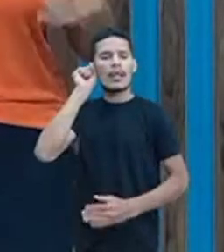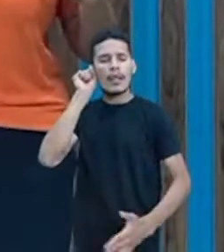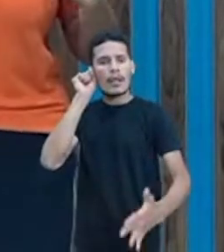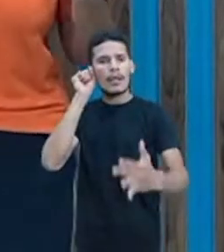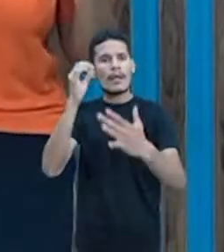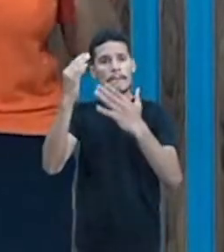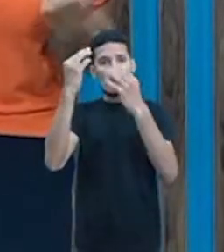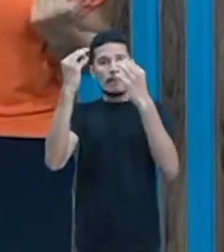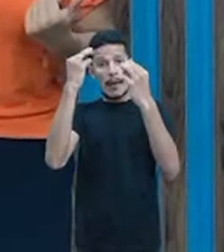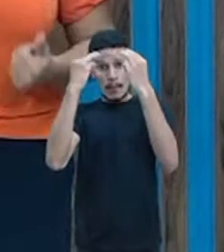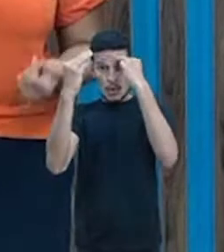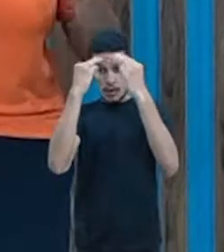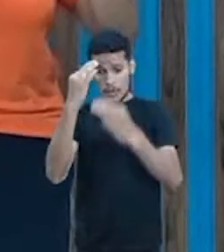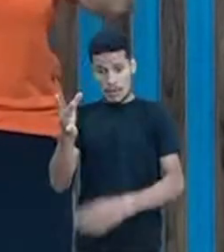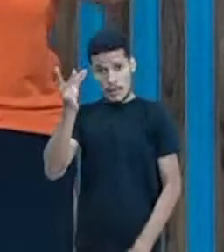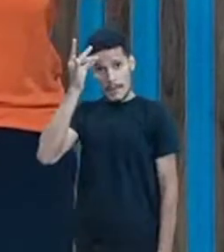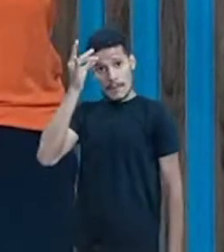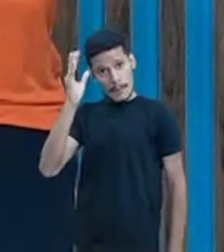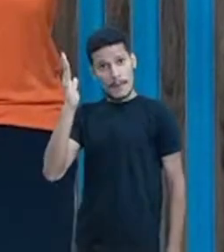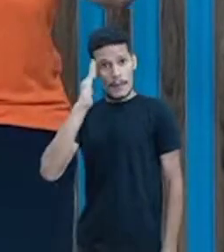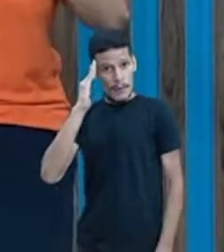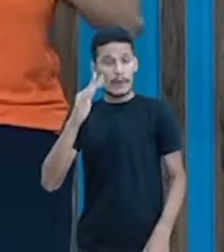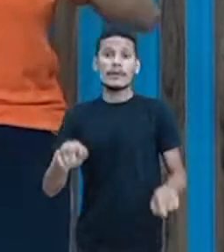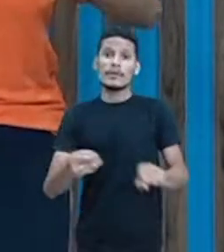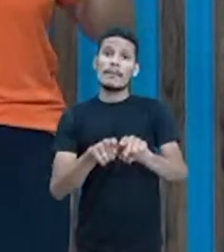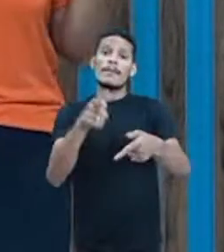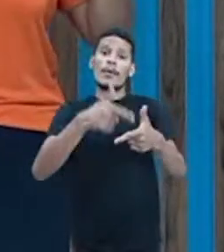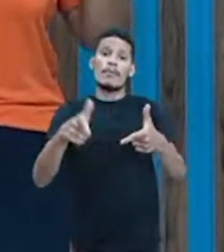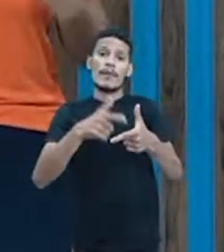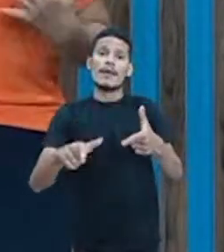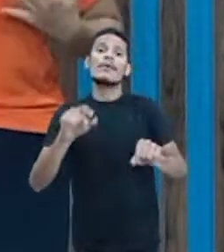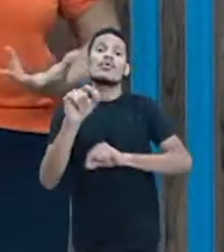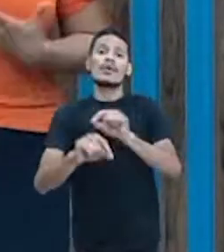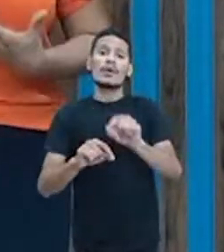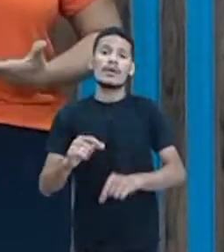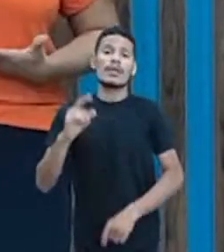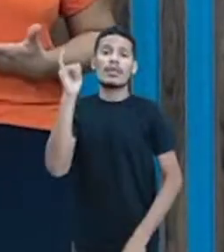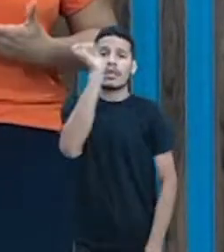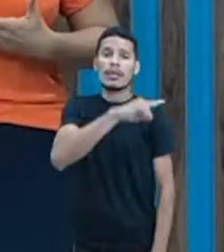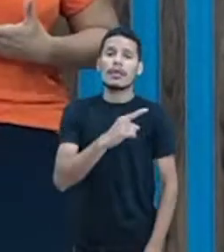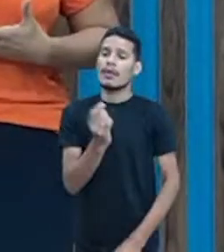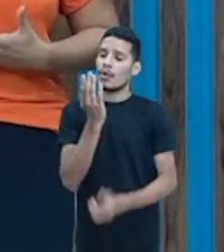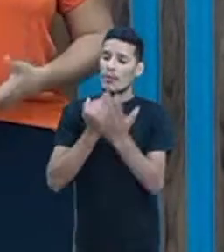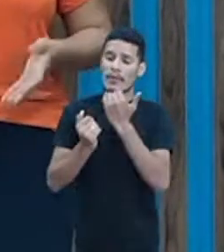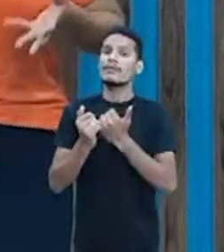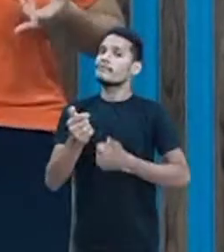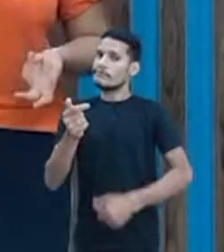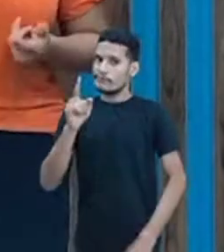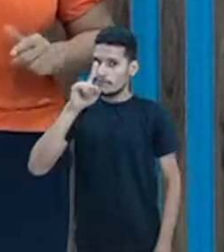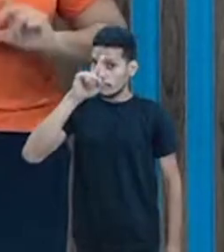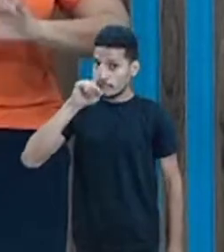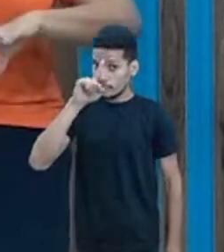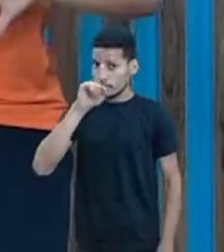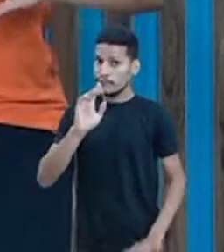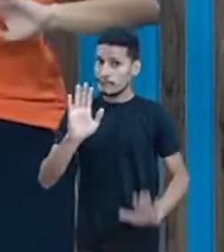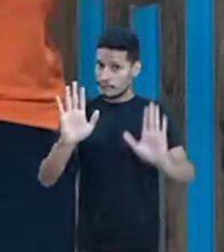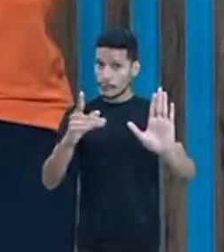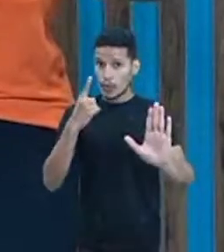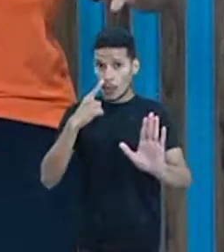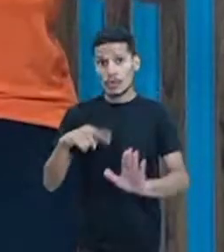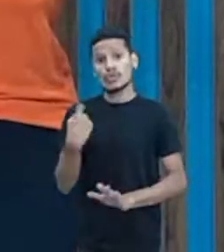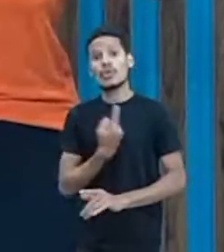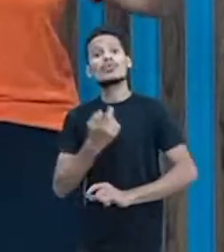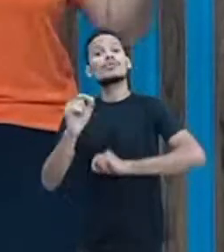gente pode ter também o desenvolvimento de transtornos alimentares, que são extremamente perigosos, gente. A gente tem também uma obsessão de